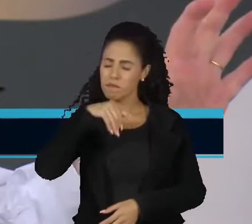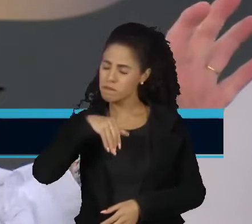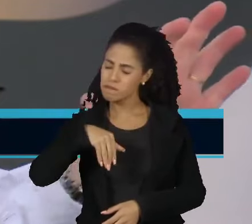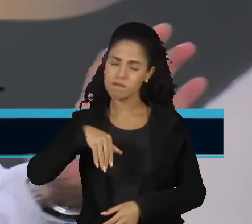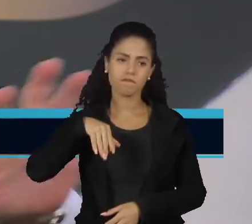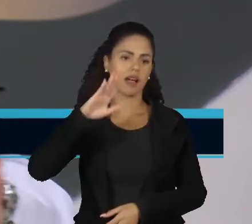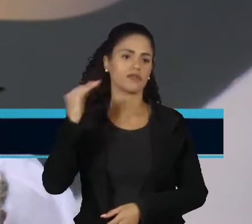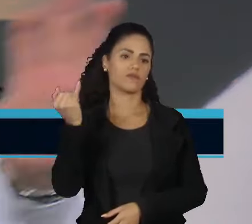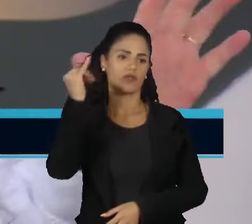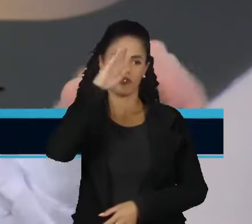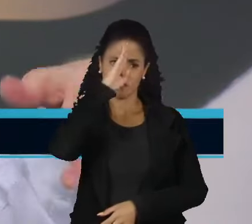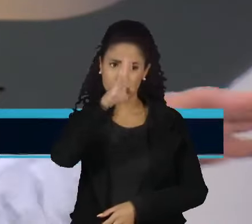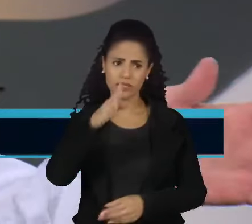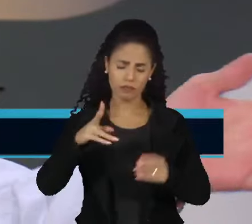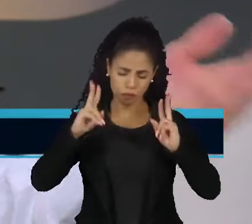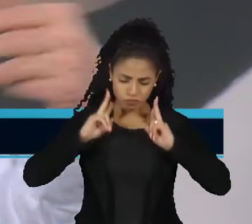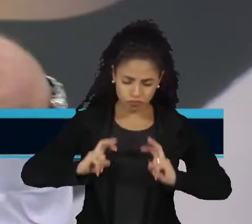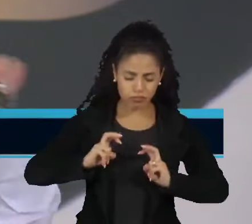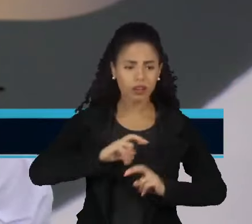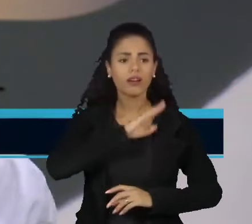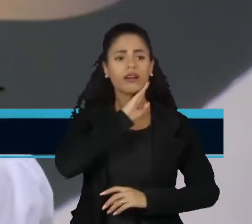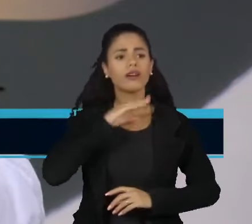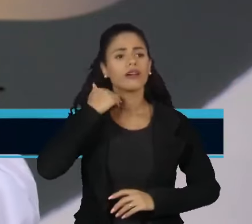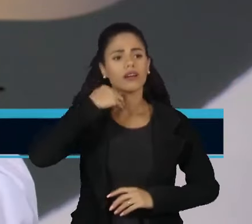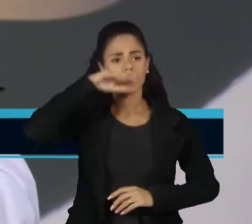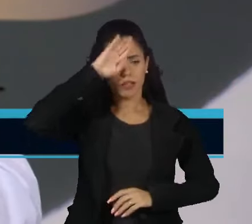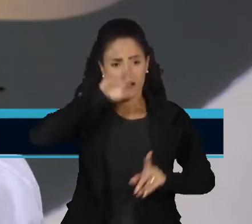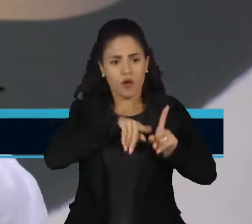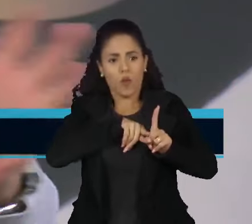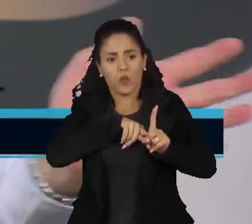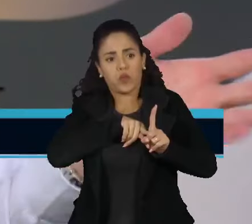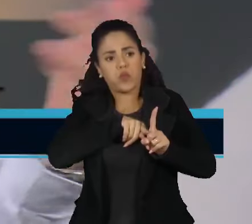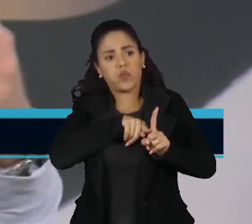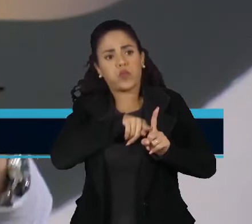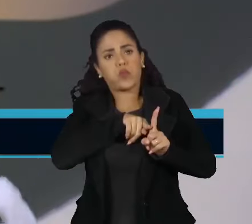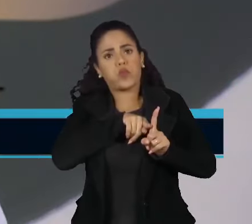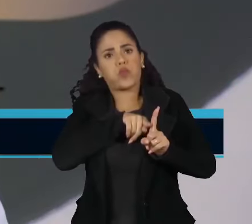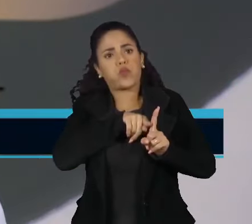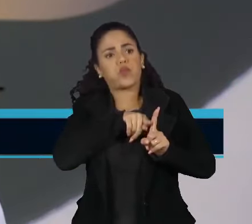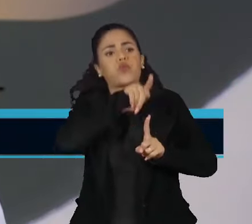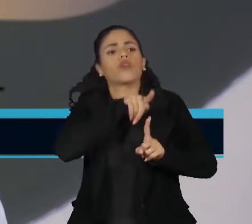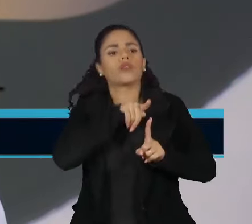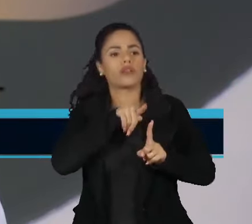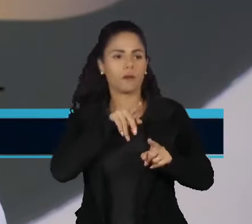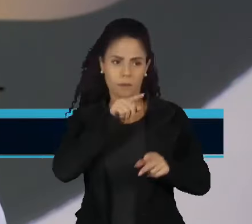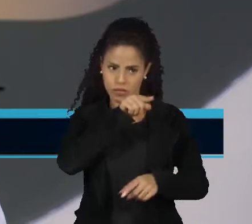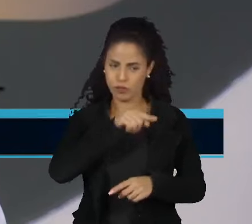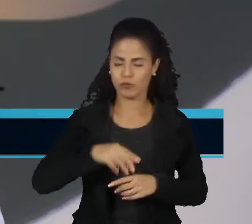importante no nosso corpo. Quando a temperatura sobe, o nosso corpo está brigando com alguém, então precisamos ajudá-lo.